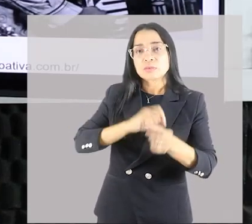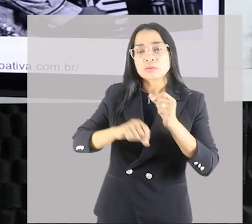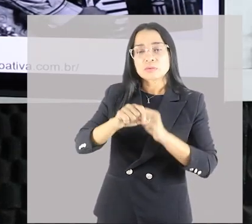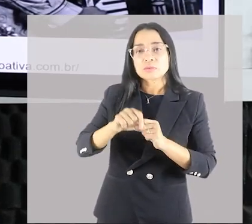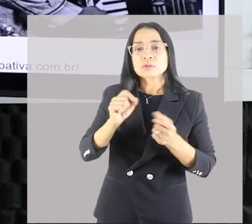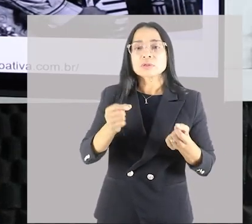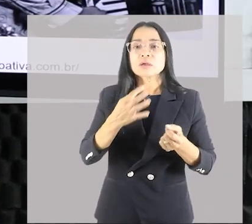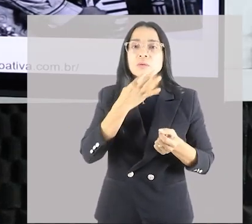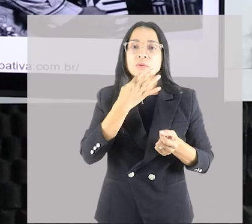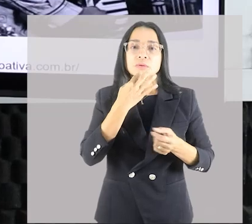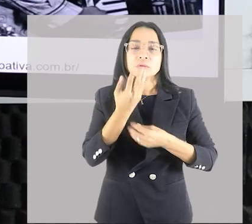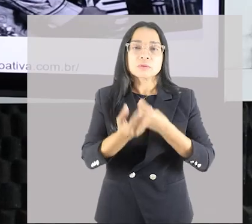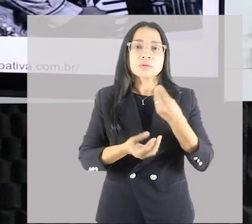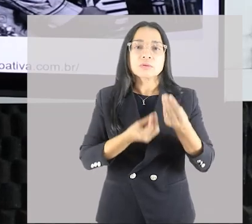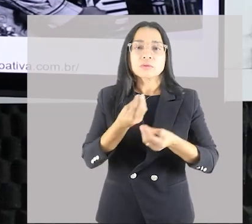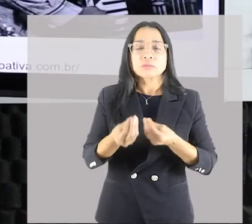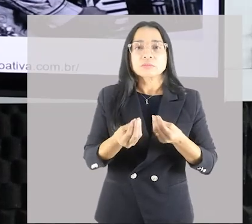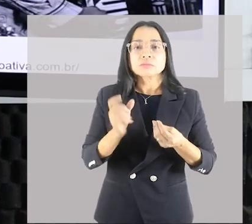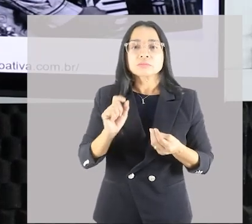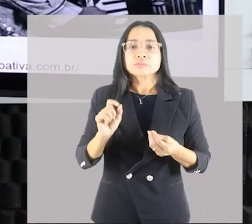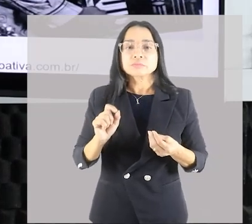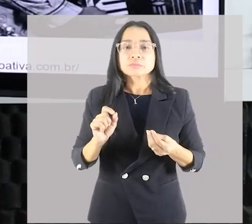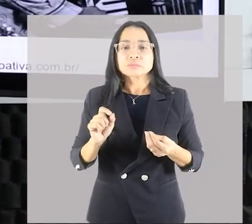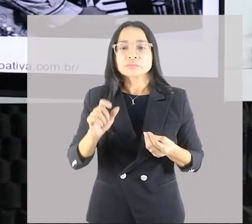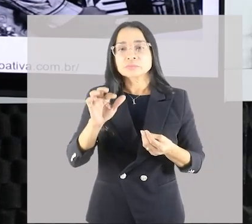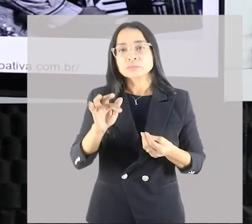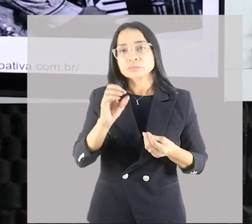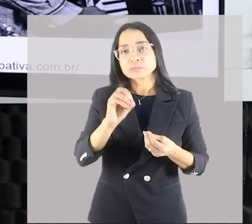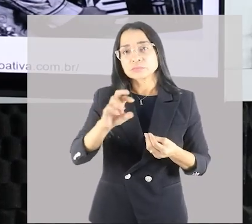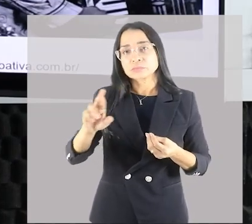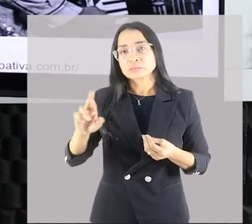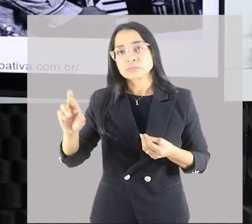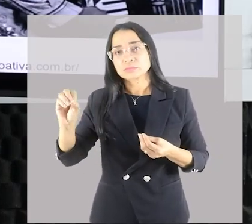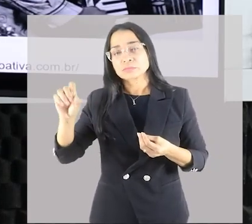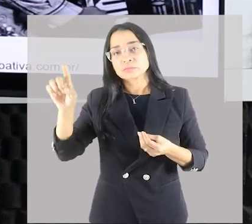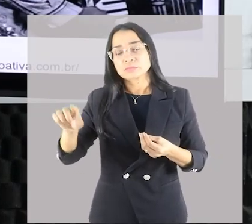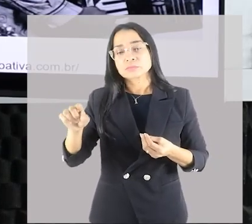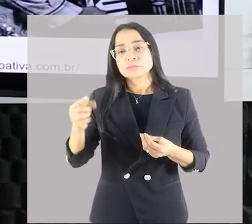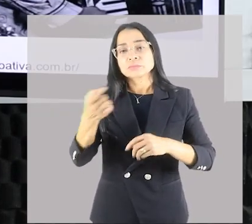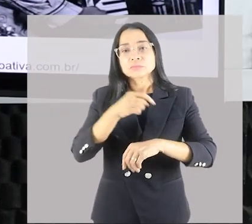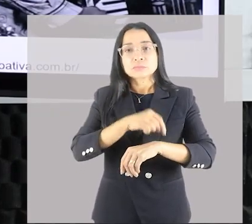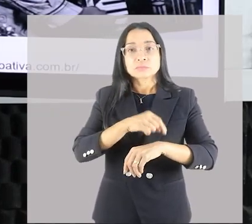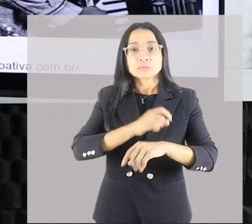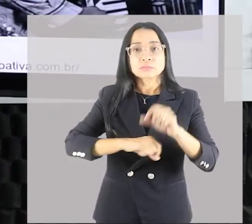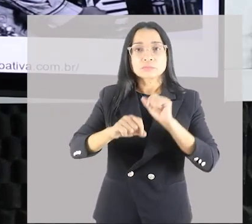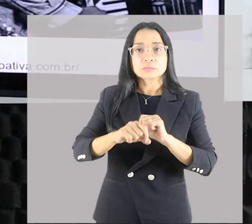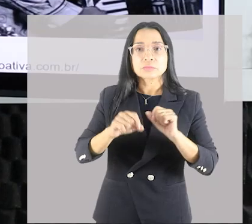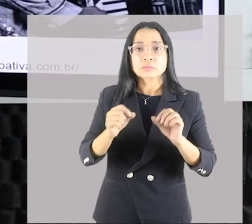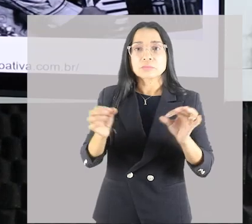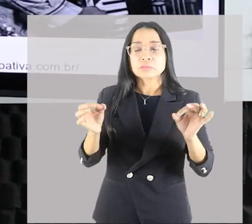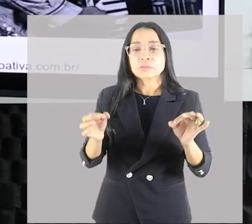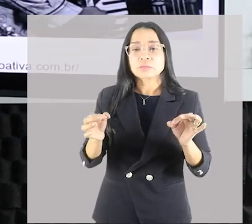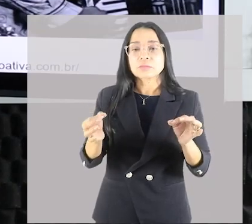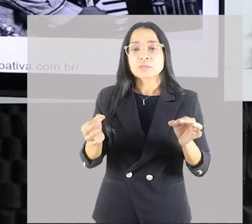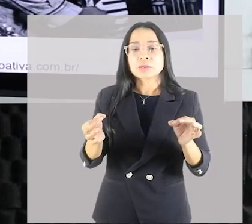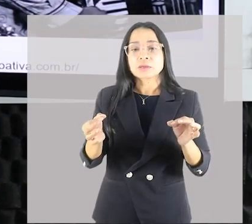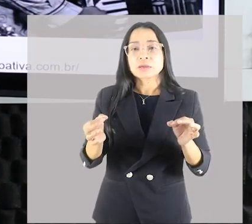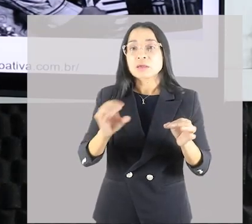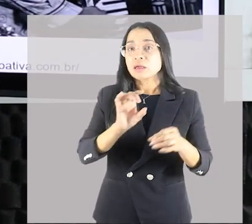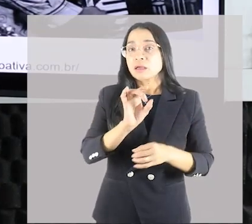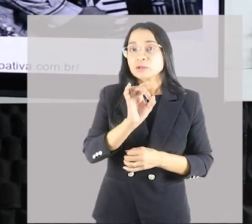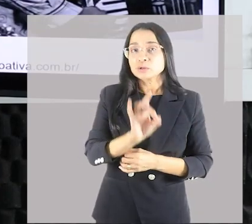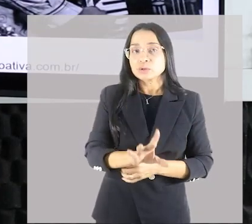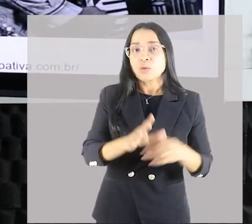a ser conhecido como forró. Então foi nesse momento que deixa de ser apenas aquela